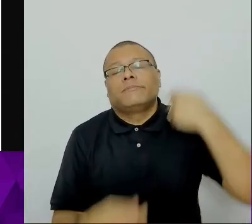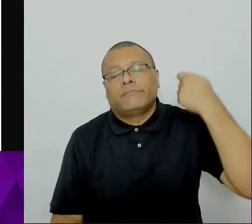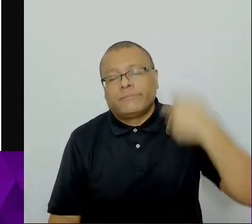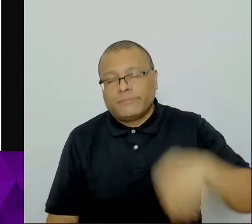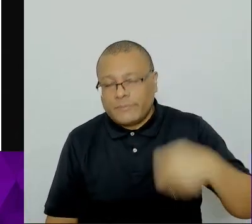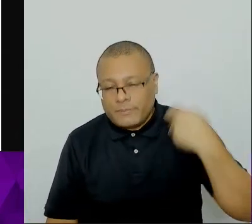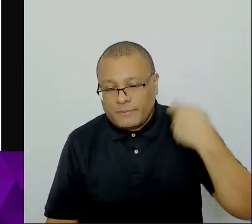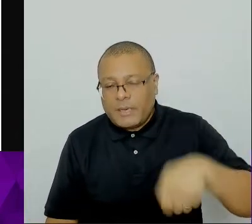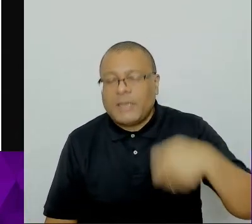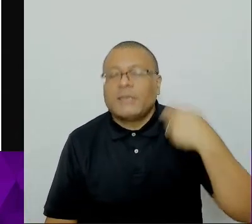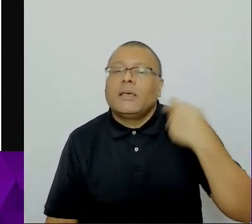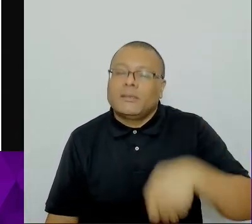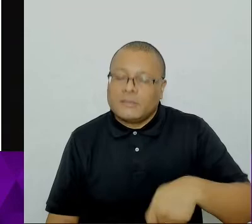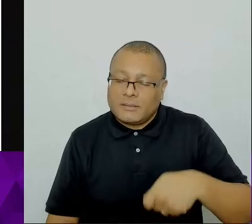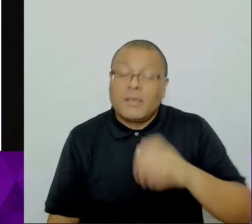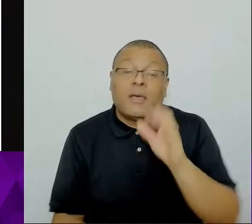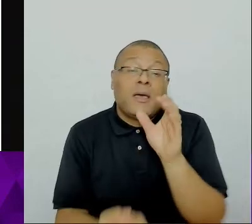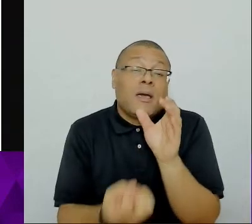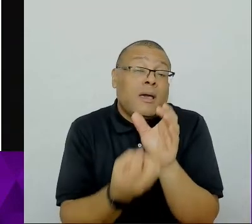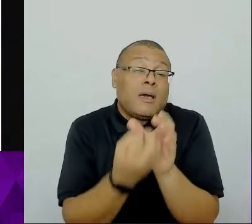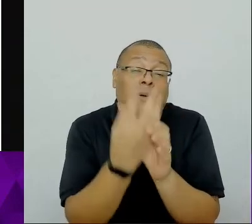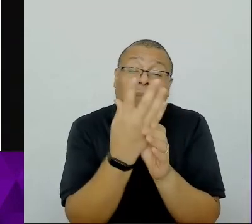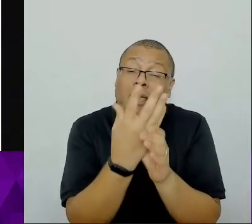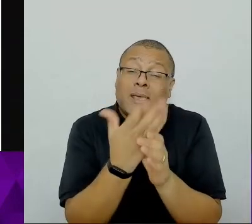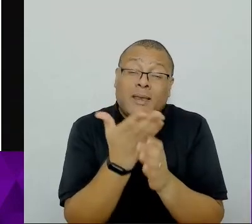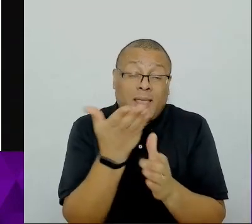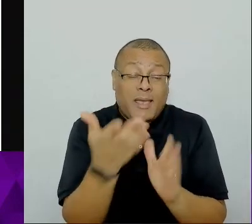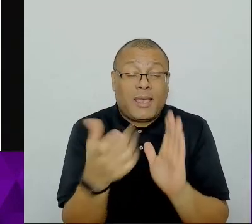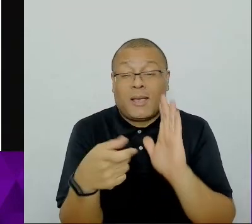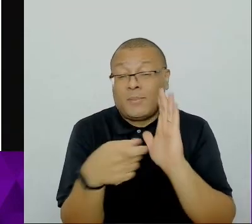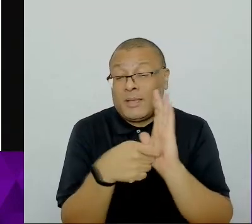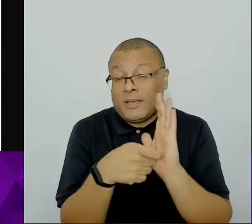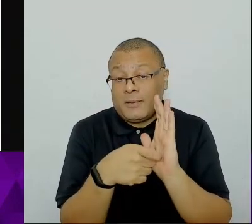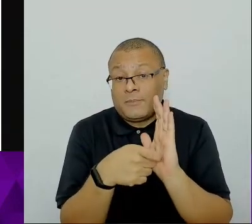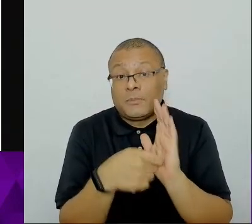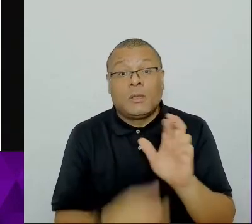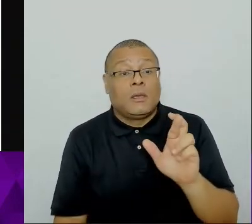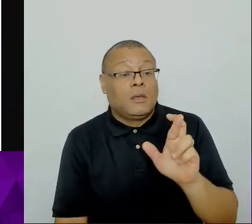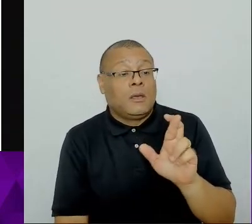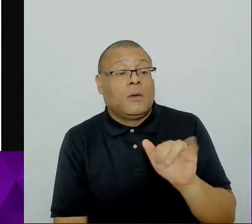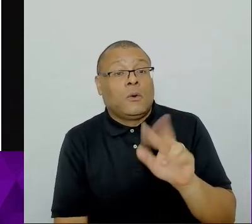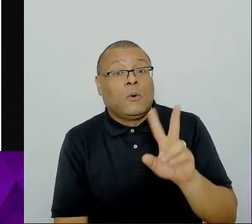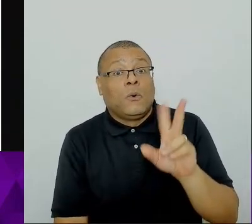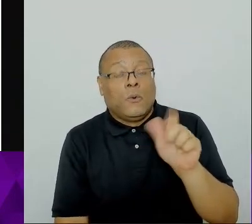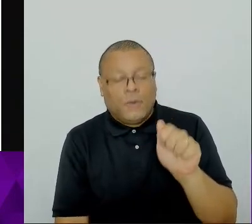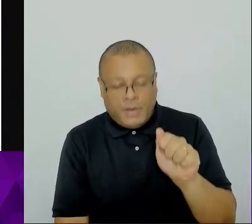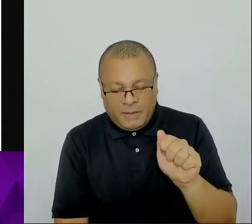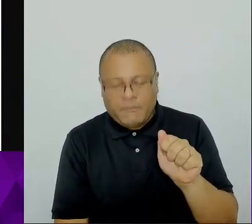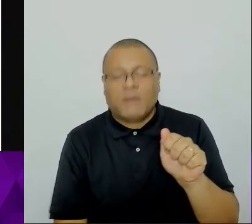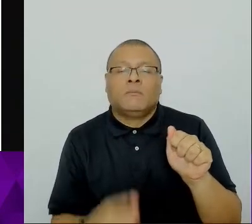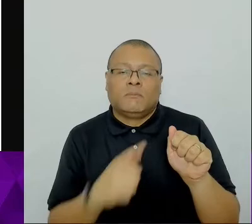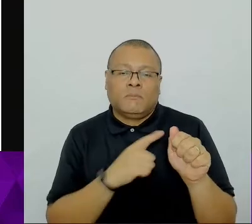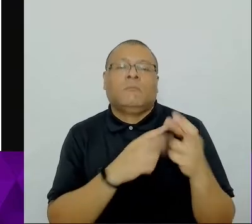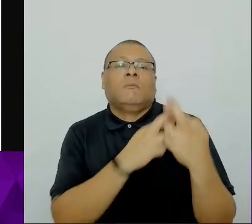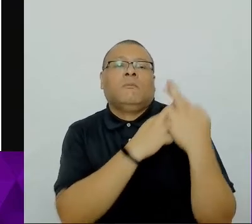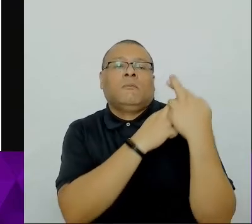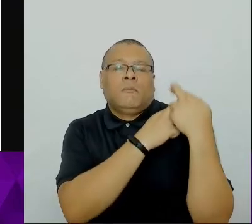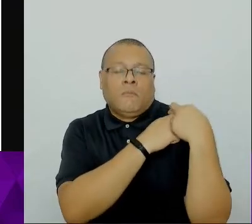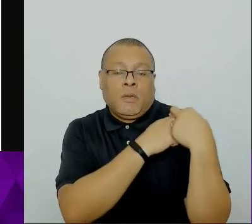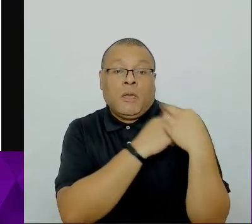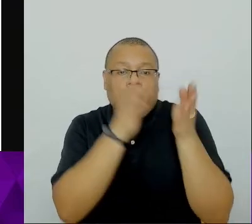para construir essas soluções, né? E aí o Riva ele toma conta exatamente dessa